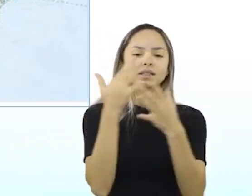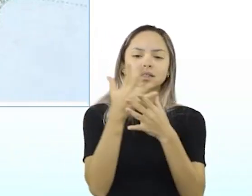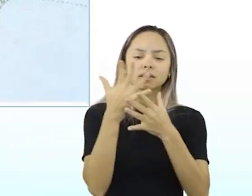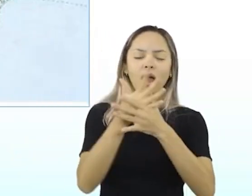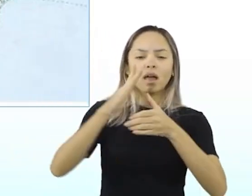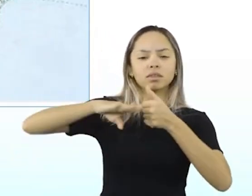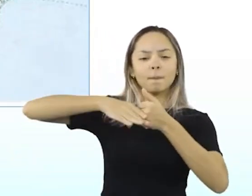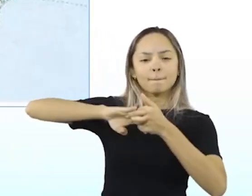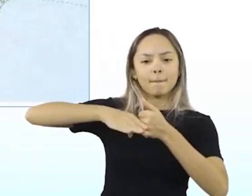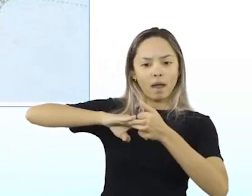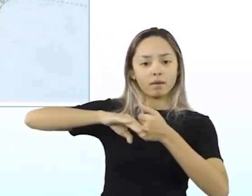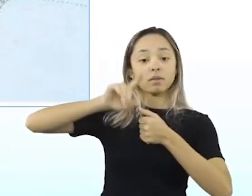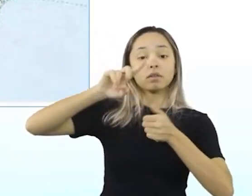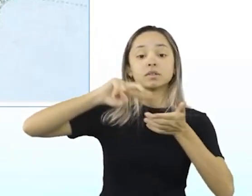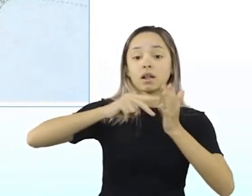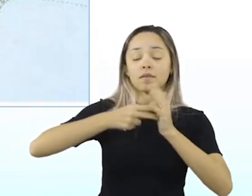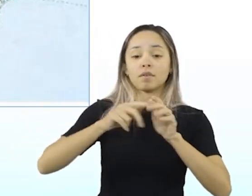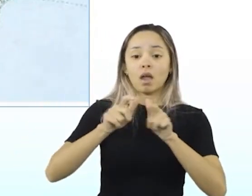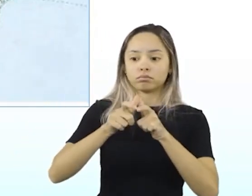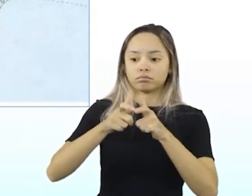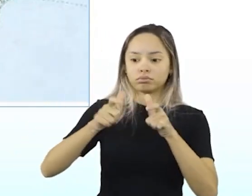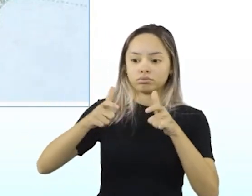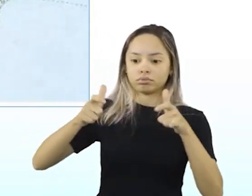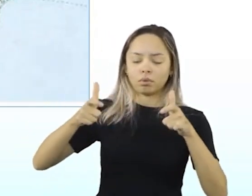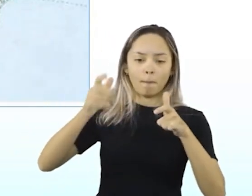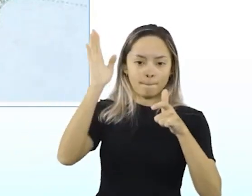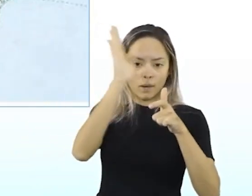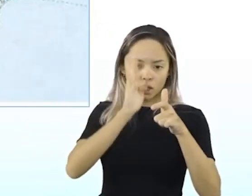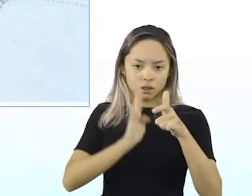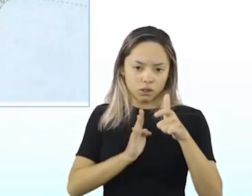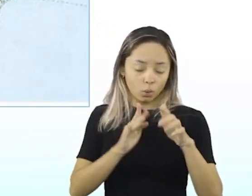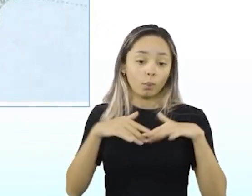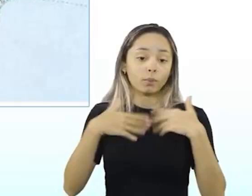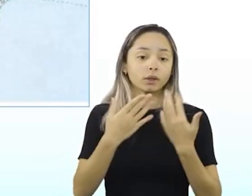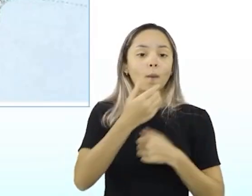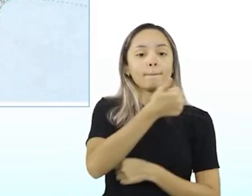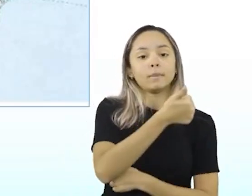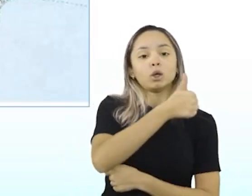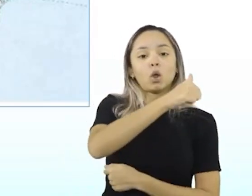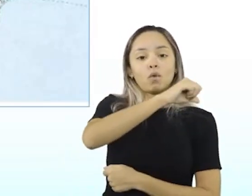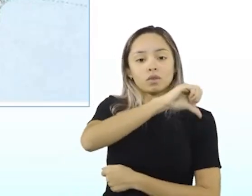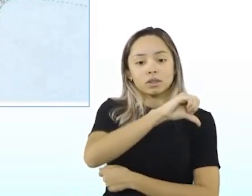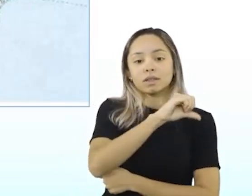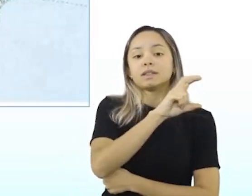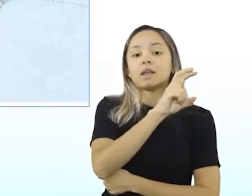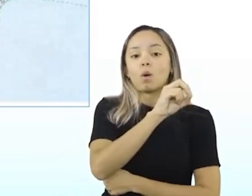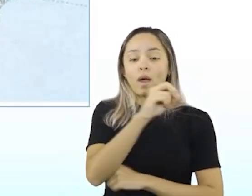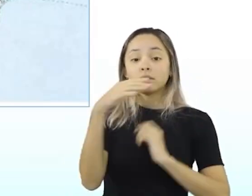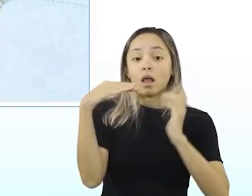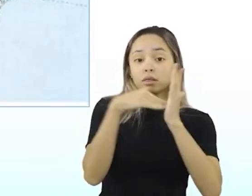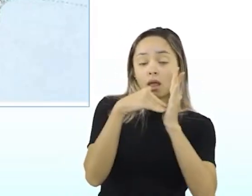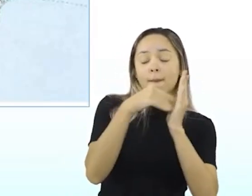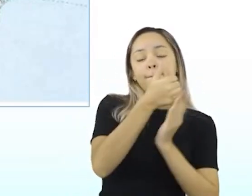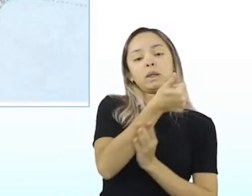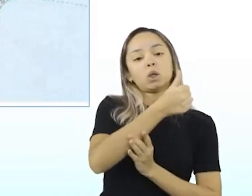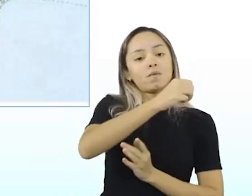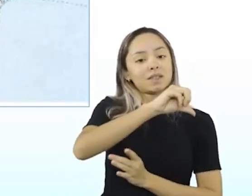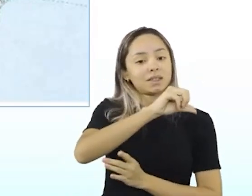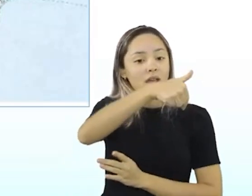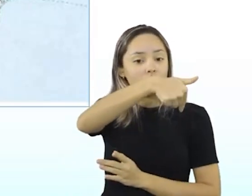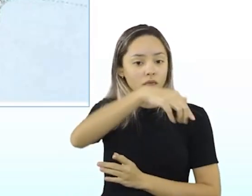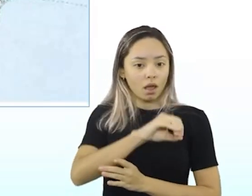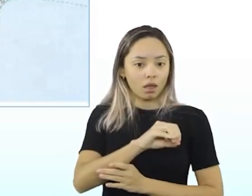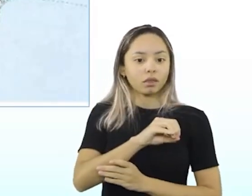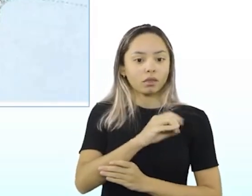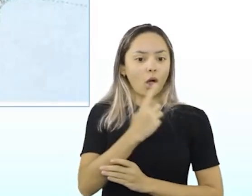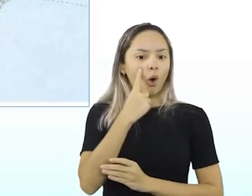são aquelas que mais crescem no Brasil. A gente percebe ali, no primeiro mapa, de 1950 a 1970, a